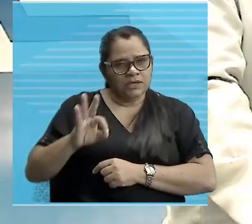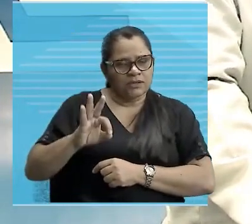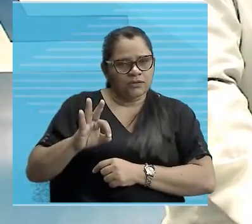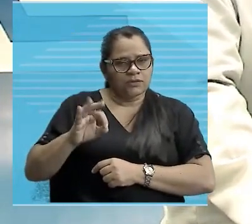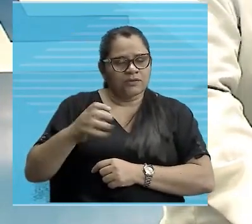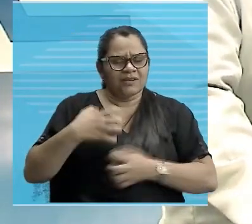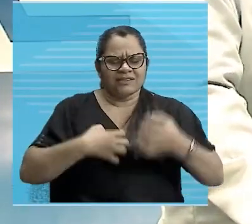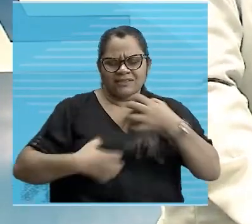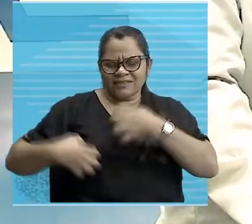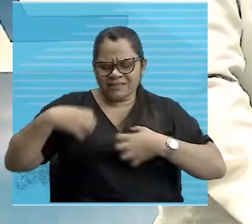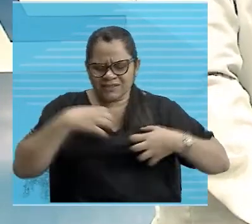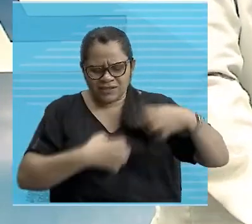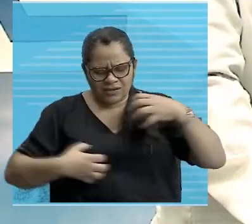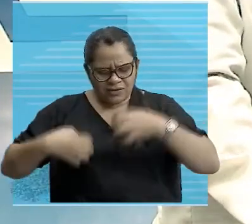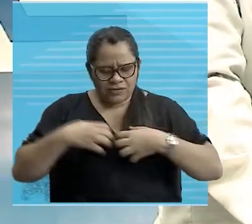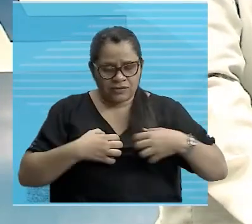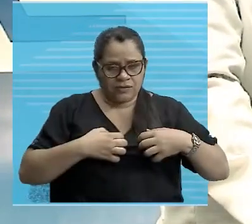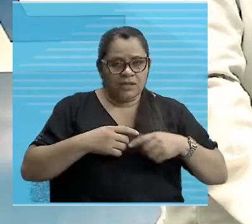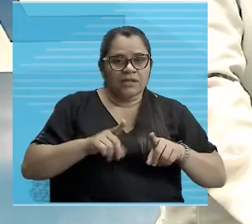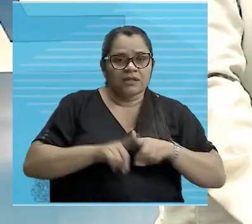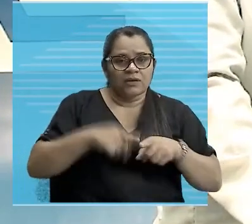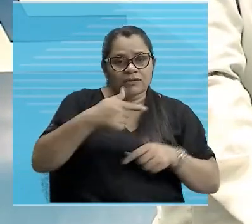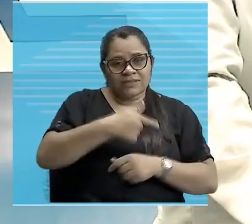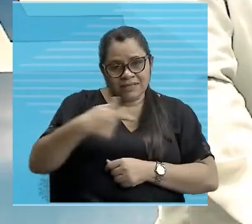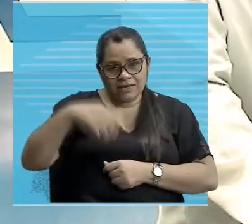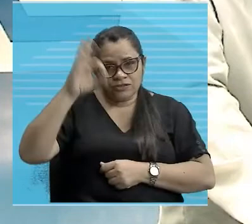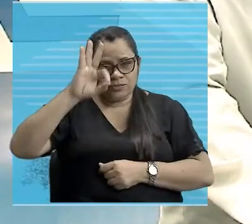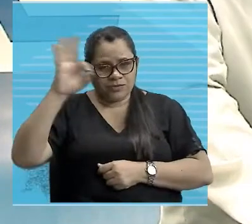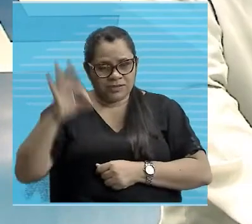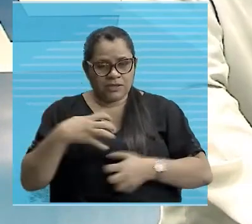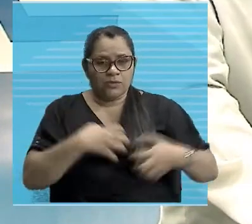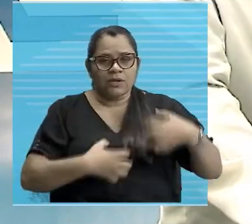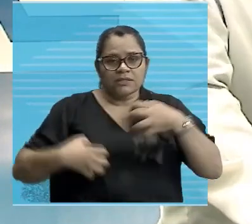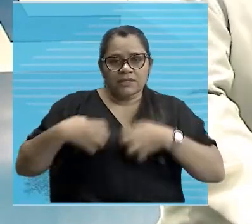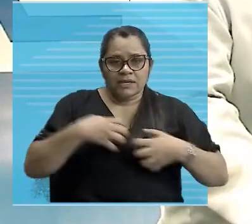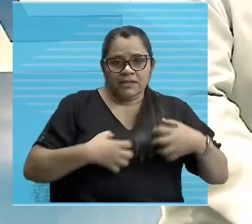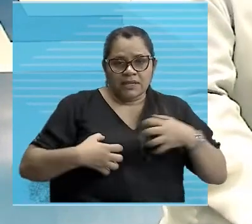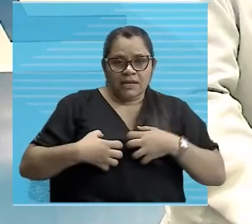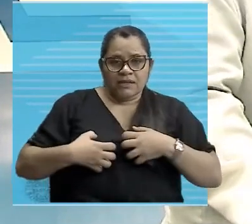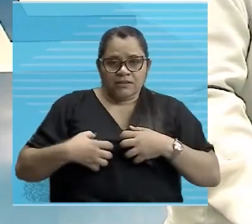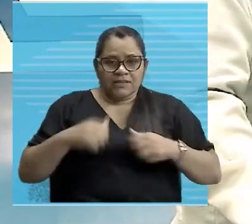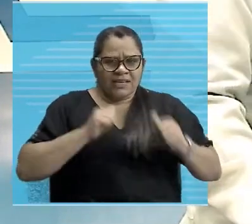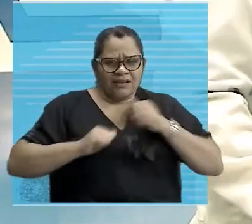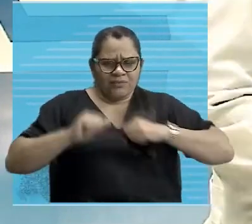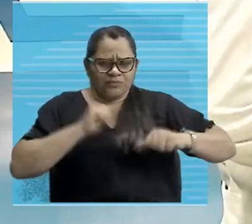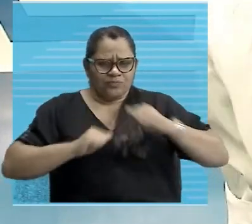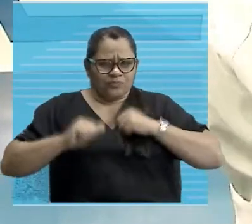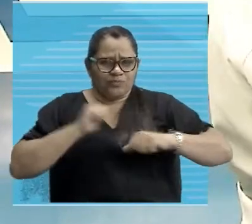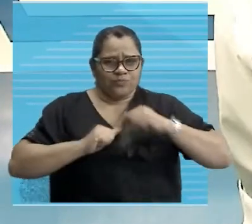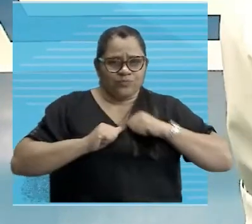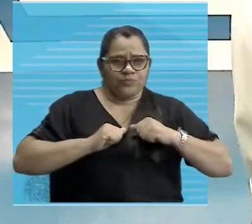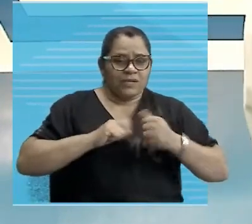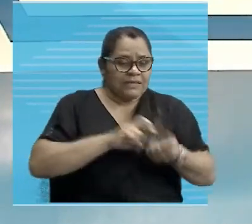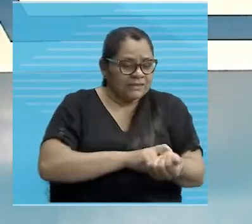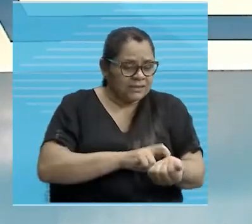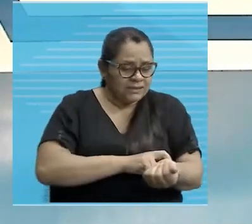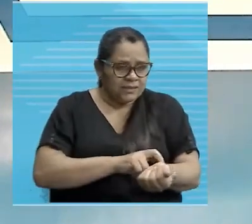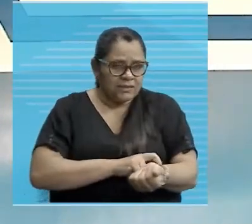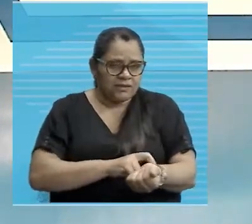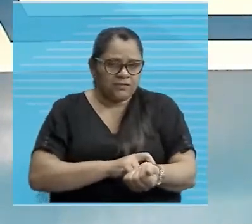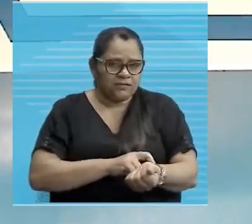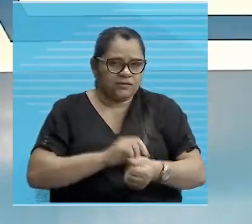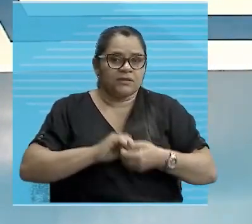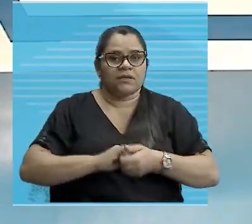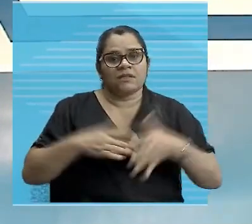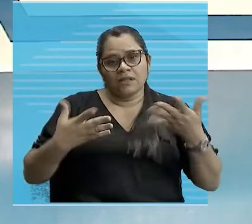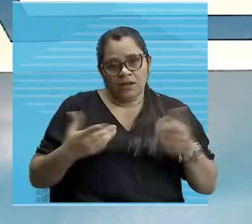7% apresentaram sintomas de ansiedade. Isso, há alguns que não tinham. Então, assim, isso aqui é uma pesquisa feita